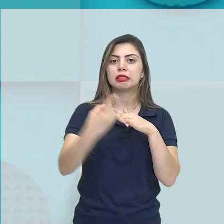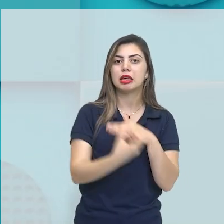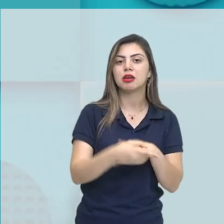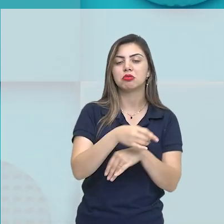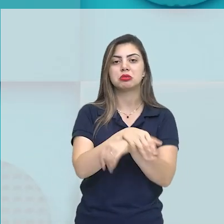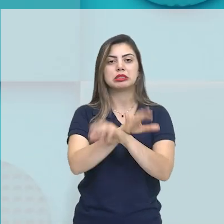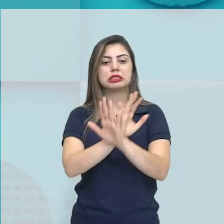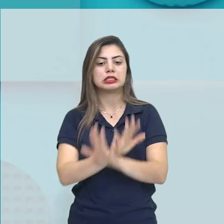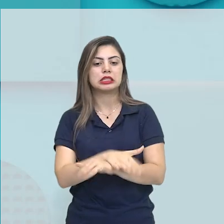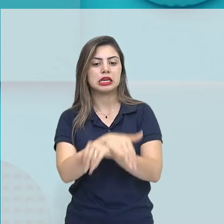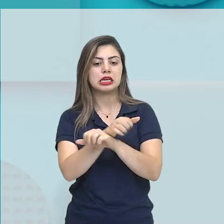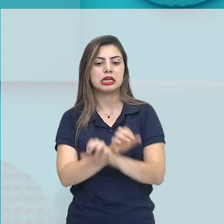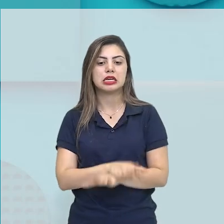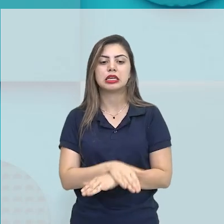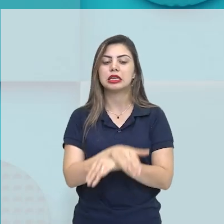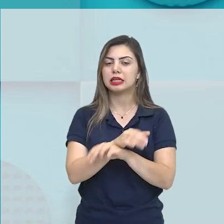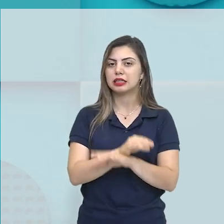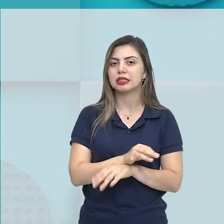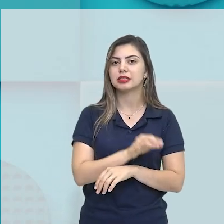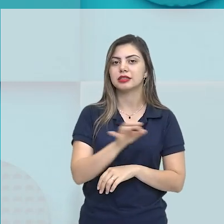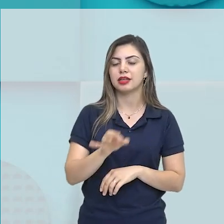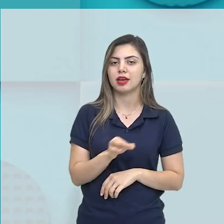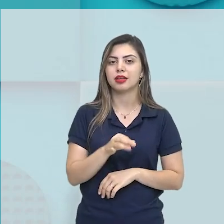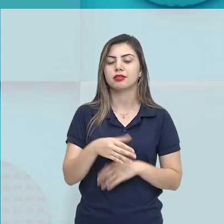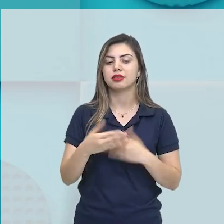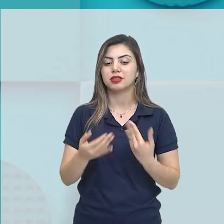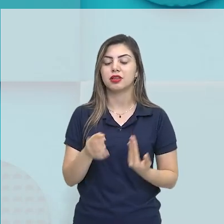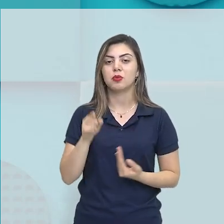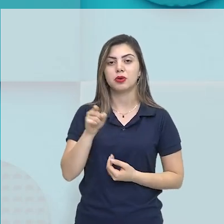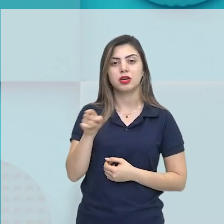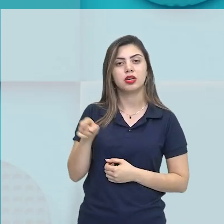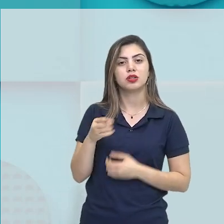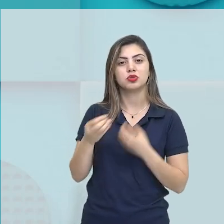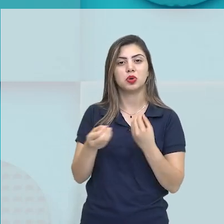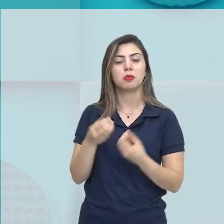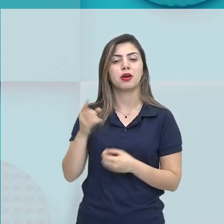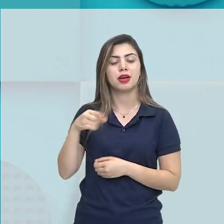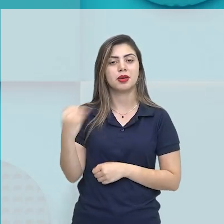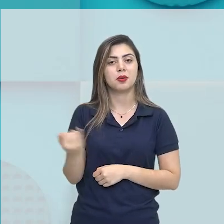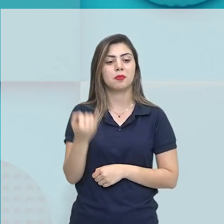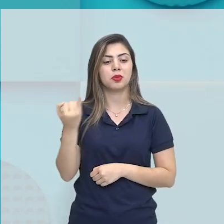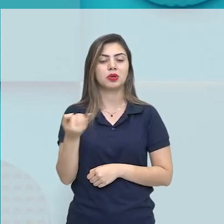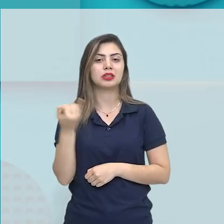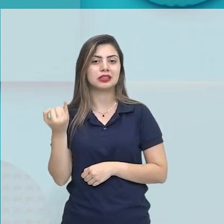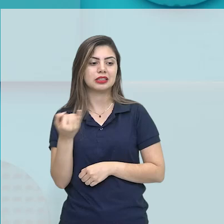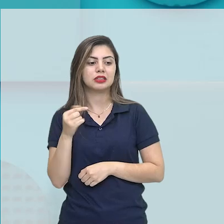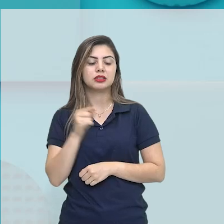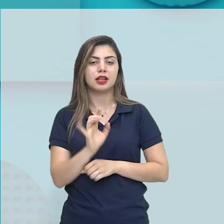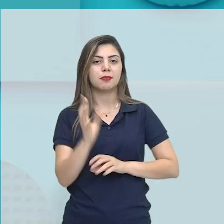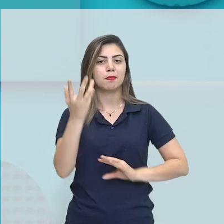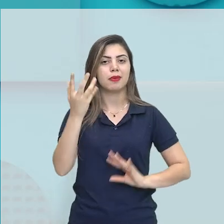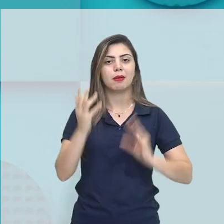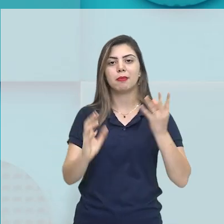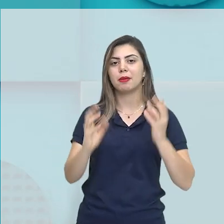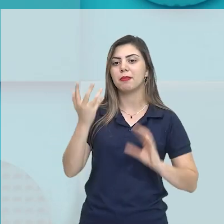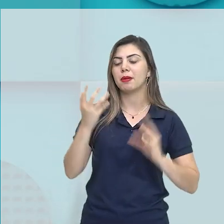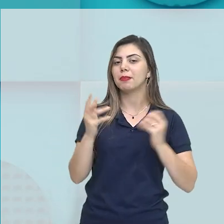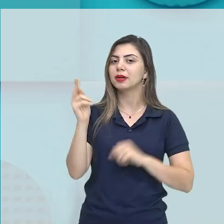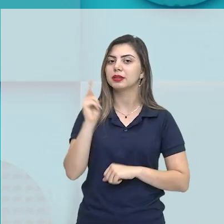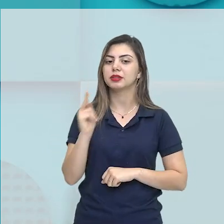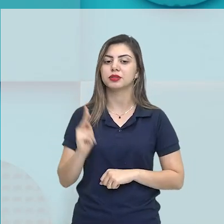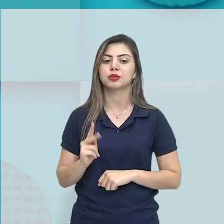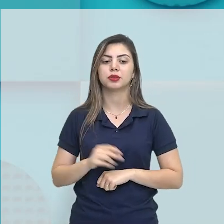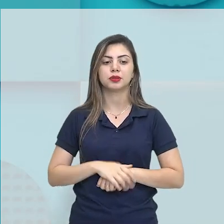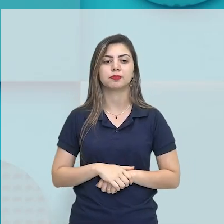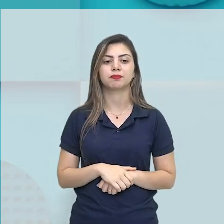sereias mitológicos, né, seres mitológicos, desempenham papéis cruciais, influenciando os eventos da trama. E